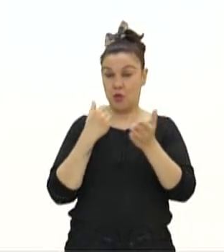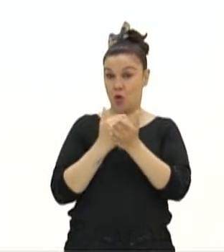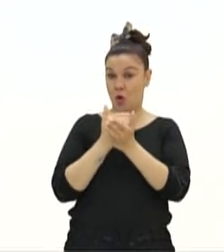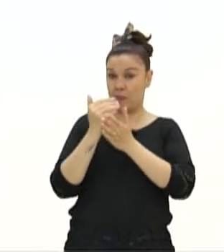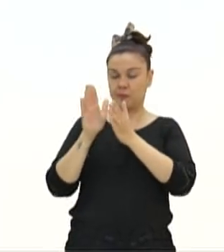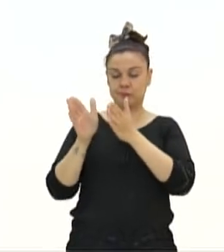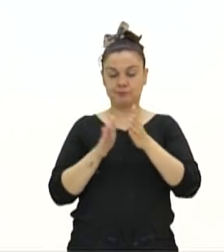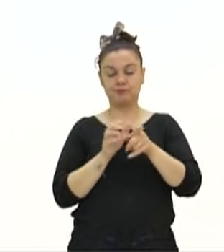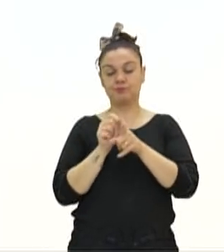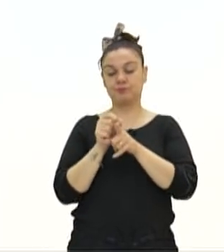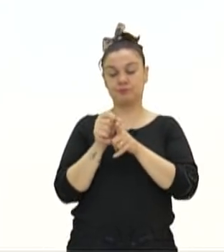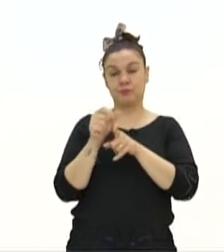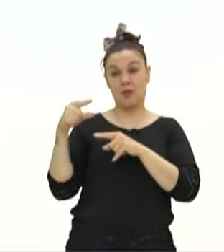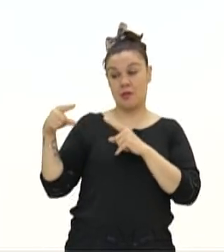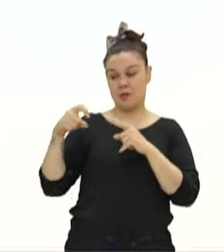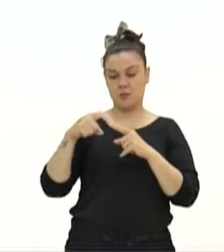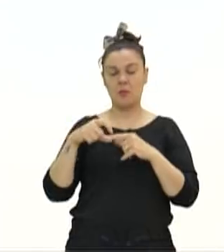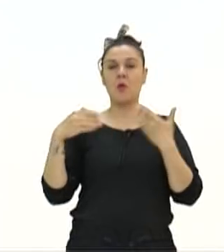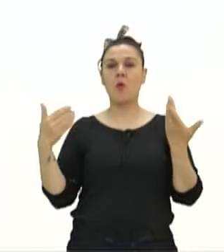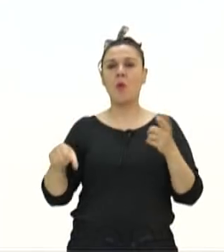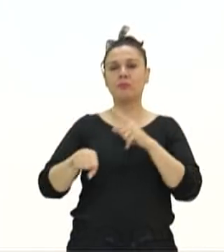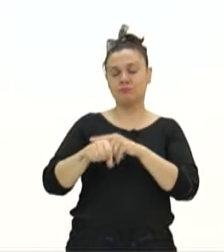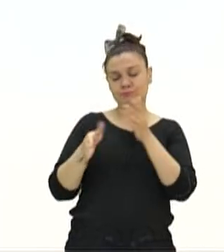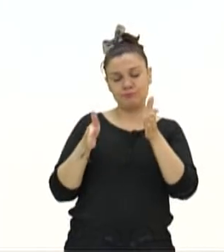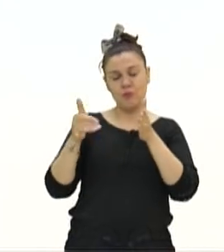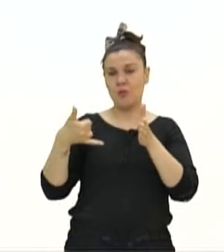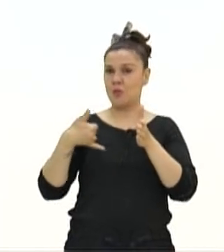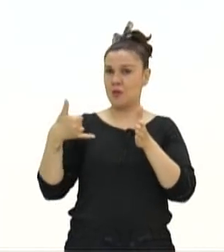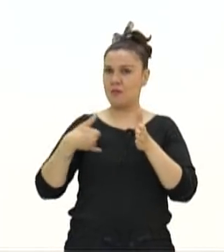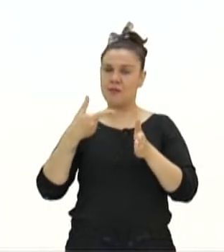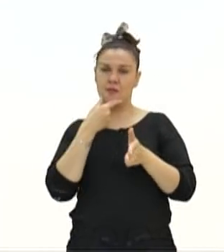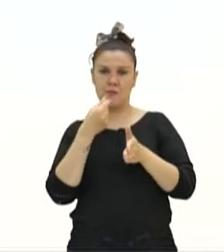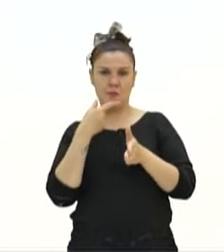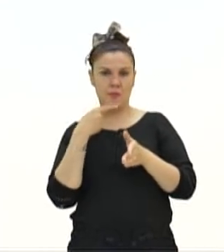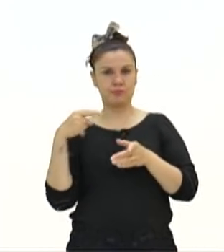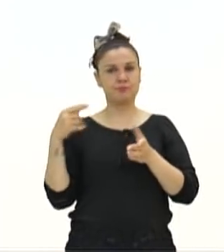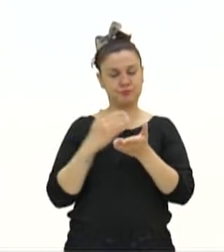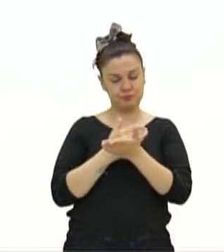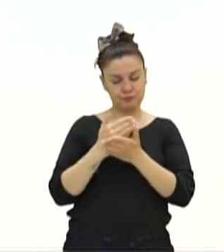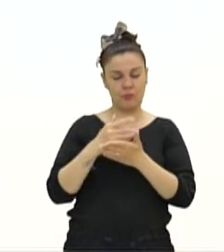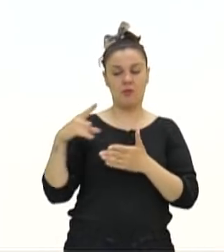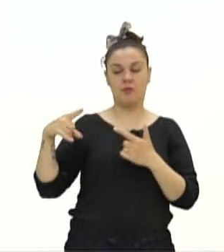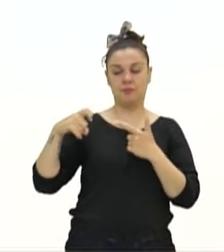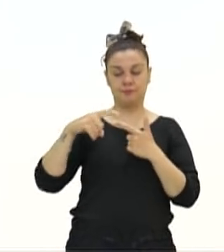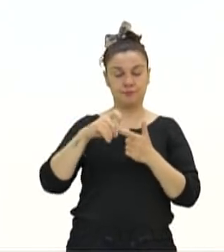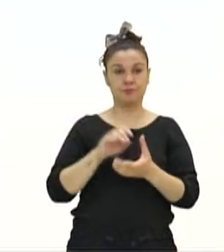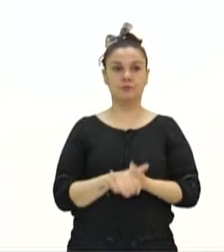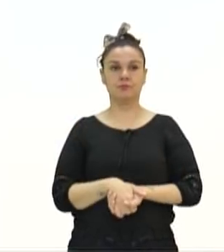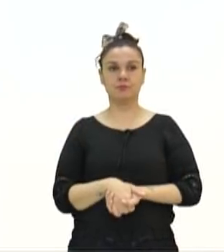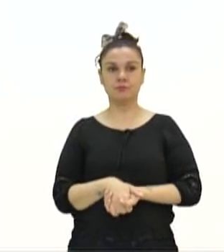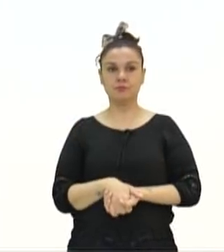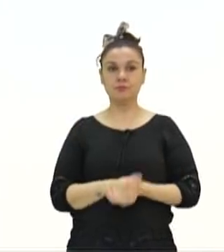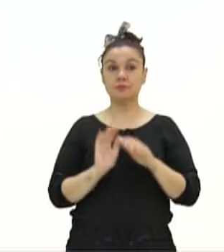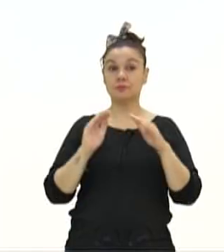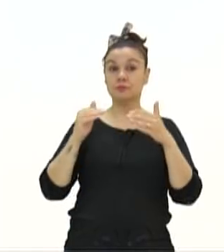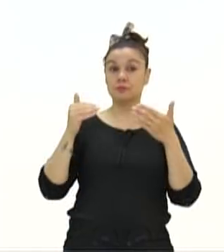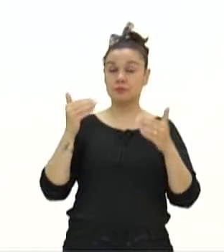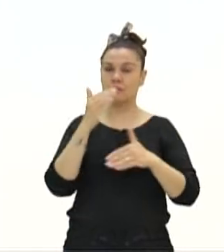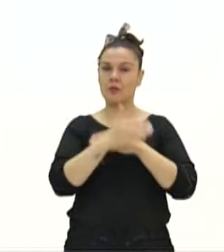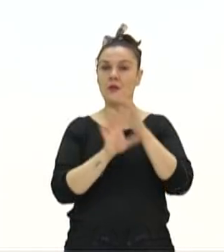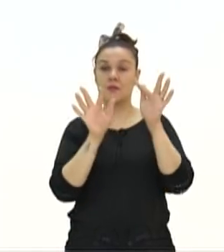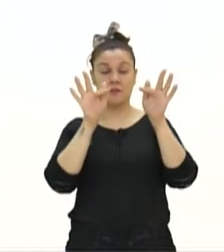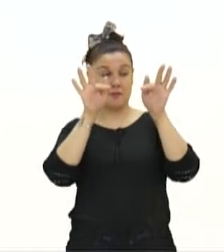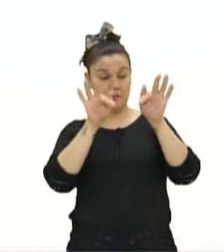inicia a produção de espermatozoides? Então, em que momento da vida, né, do homem começa a produção de espermatozoides? E quando